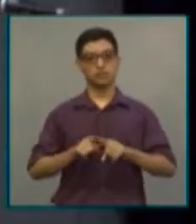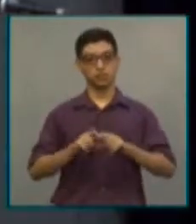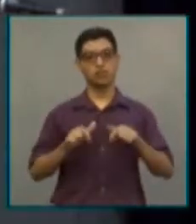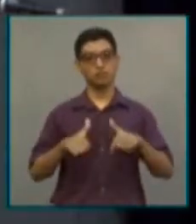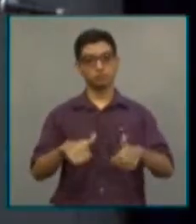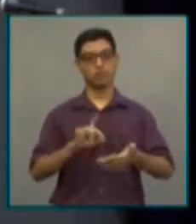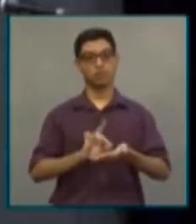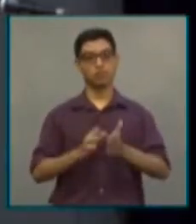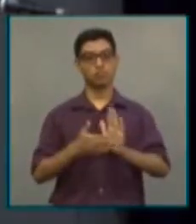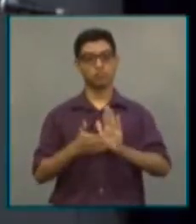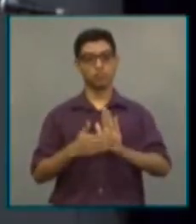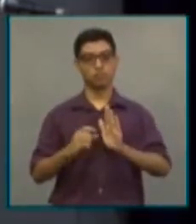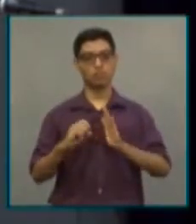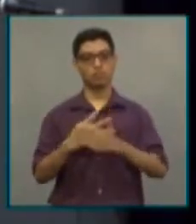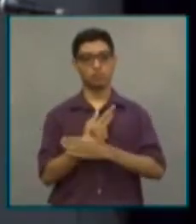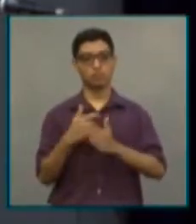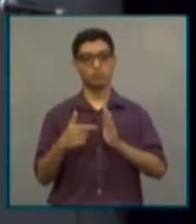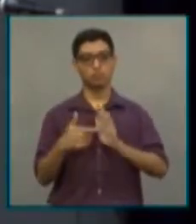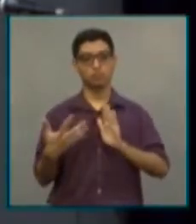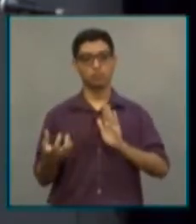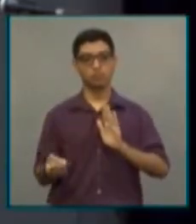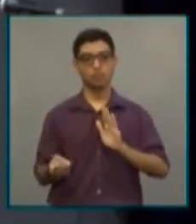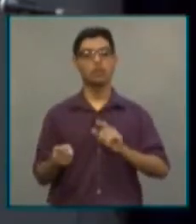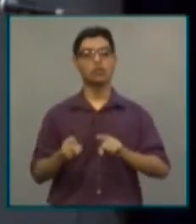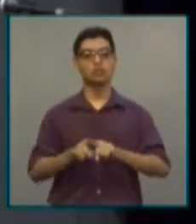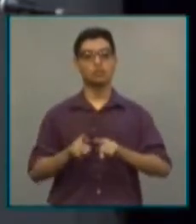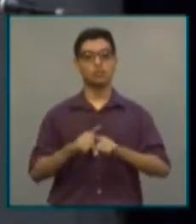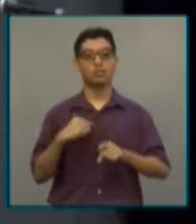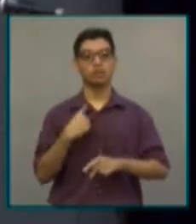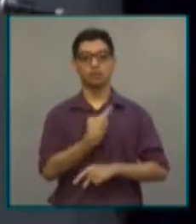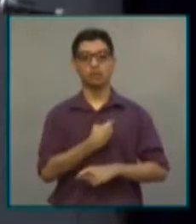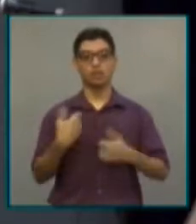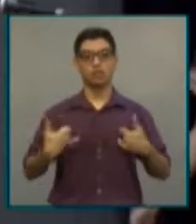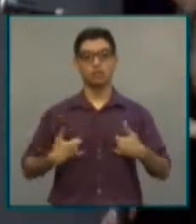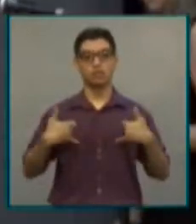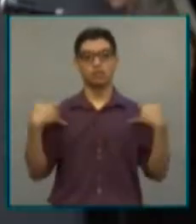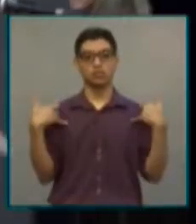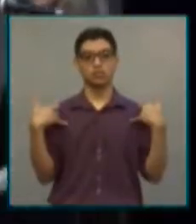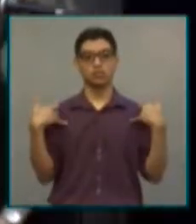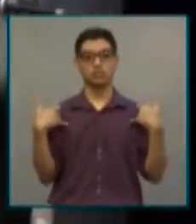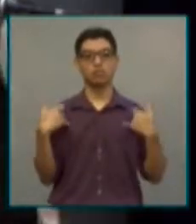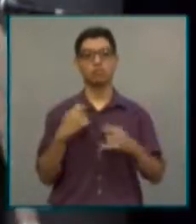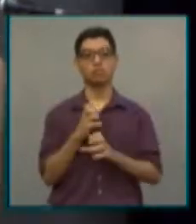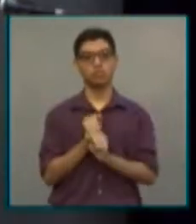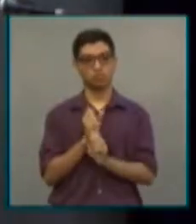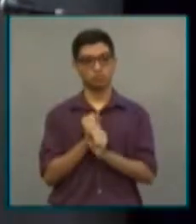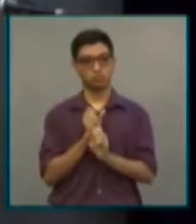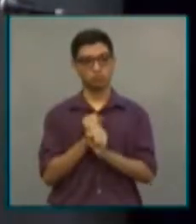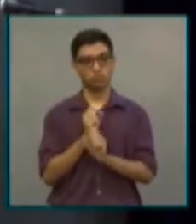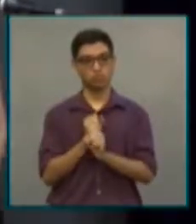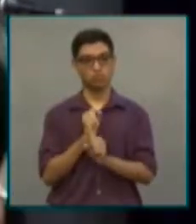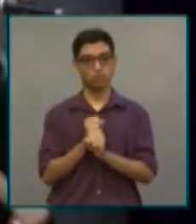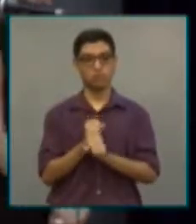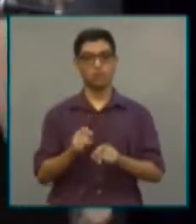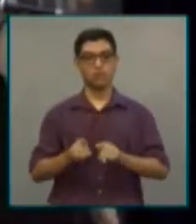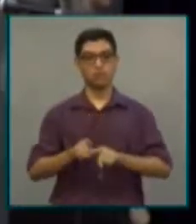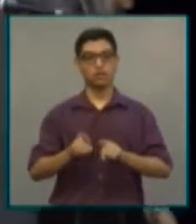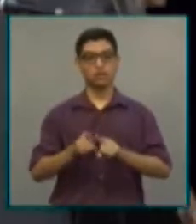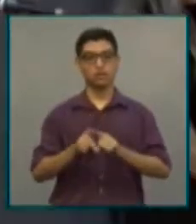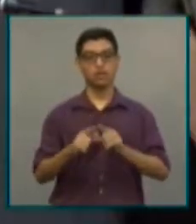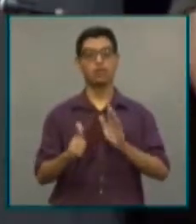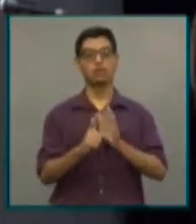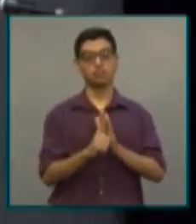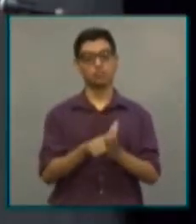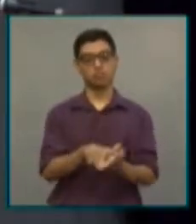forma superavitária. Nós temos muito orgulho das nossas contas. Tanto é que a folha da Caasse, quando nós assumimos,